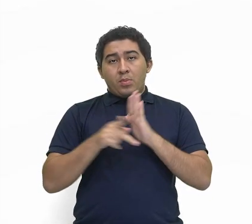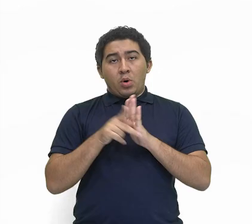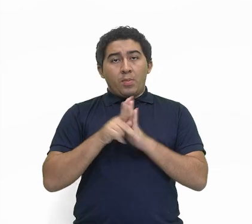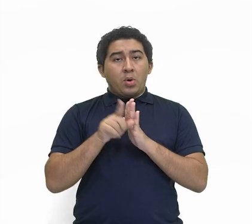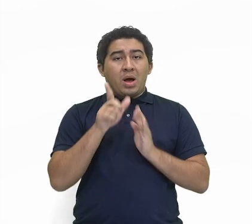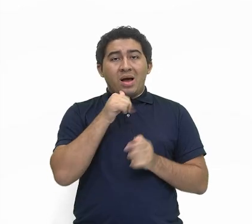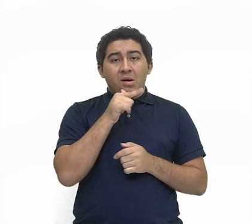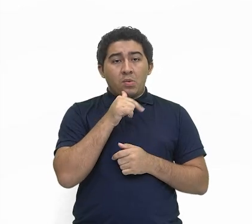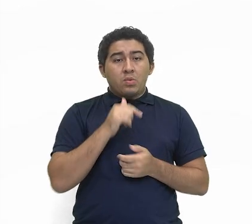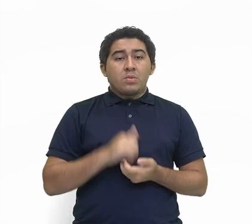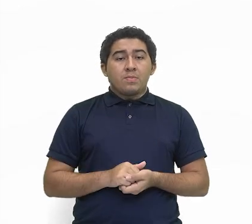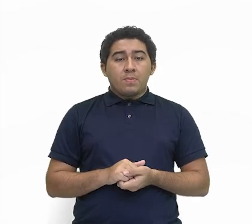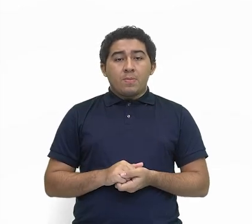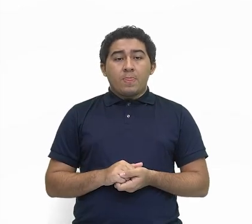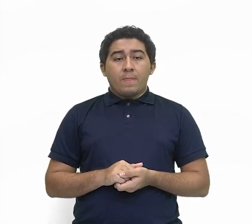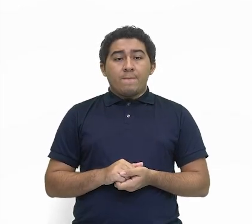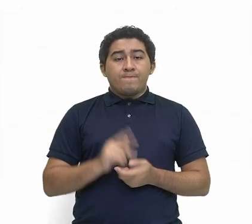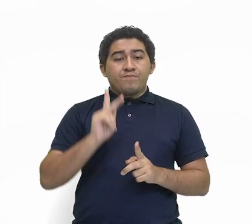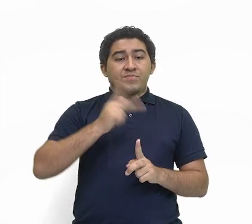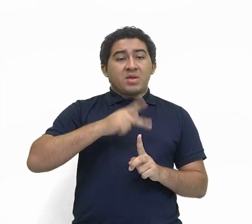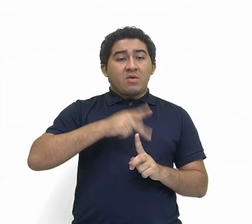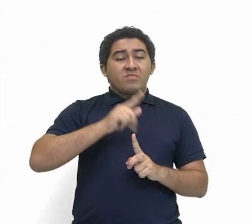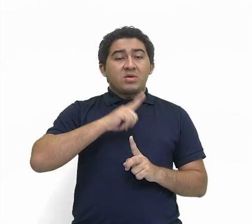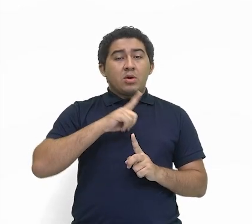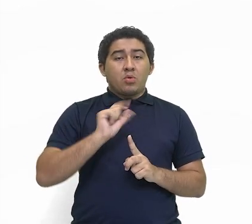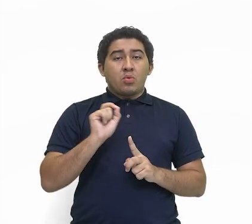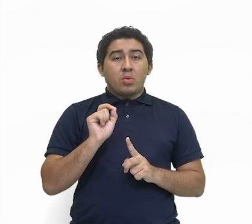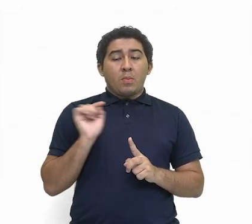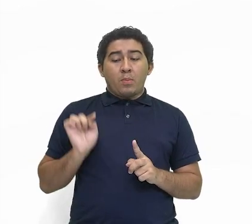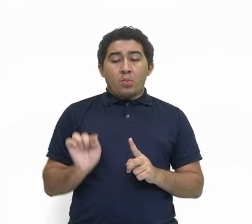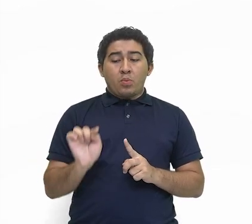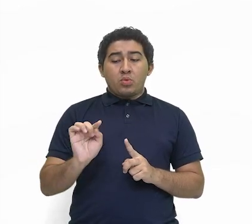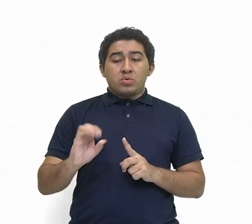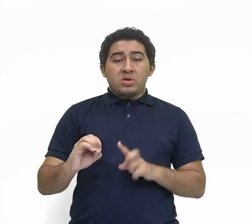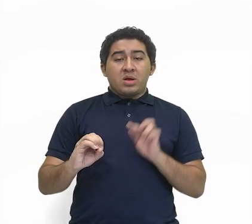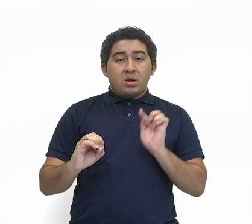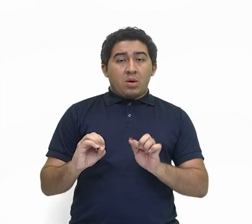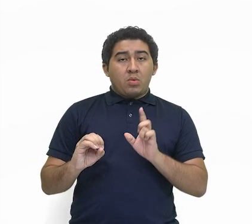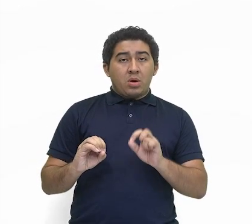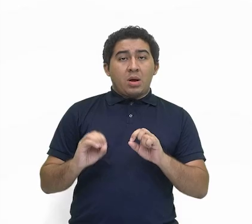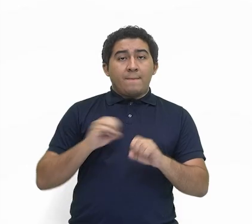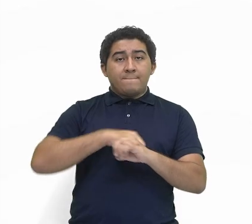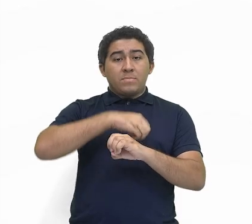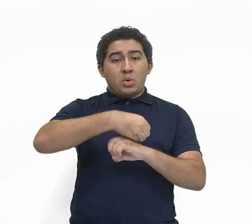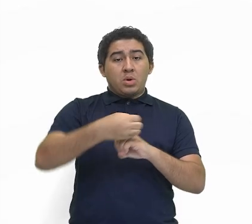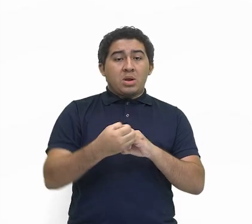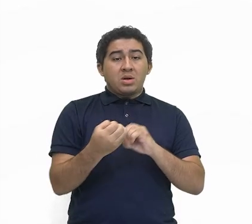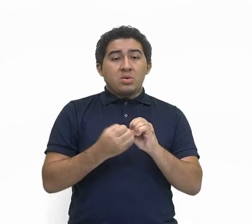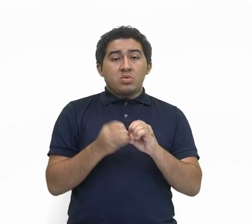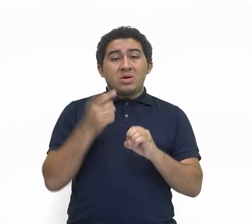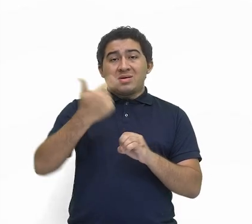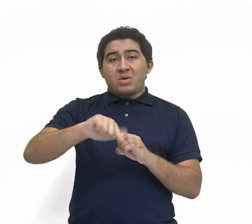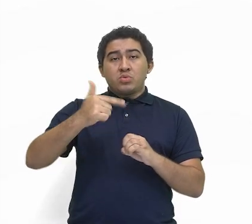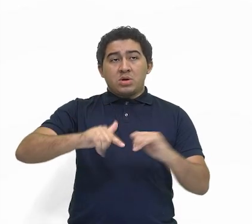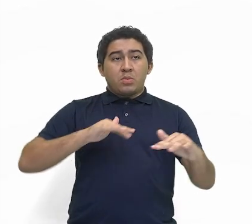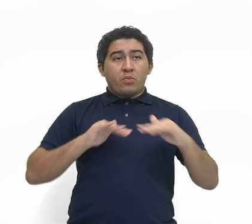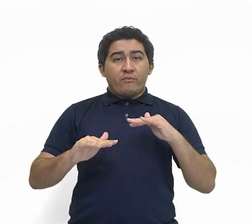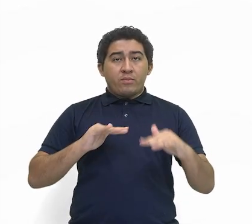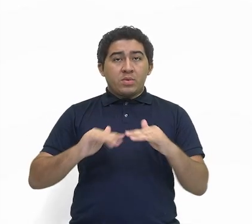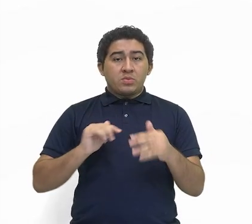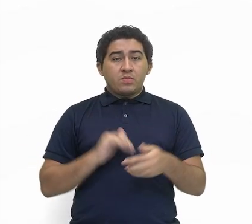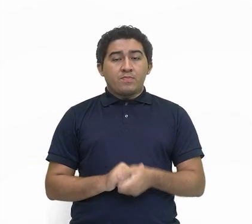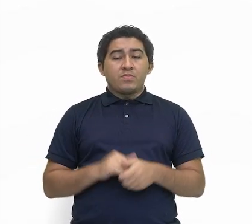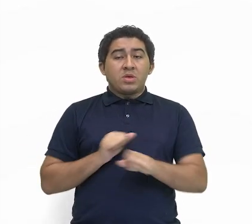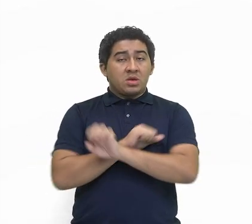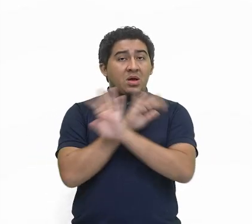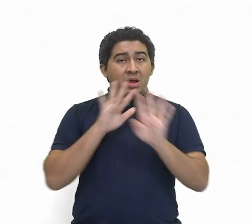água. Kelvin atribuiu o valor zero para o estado térmico em que a molécula não teria agitação.